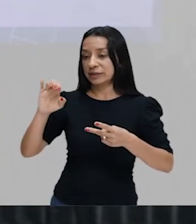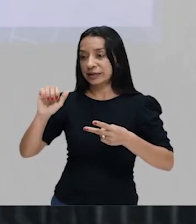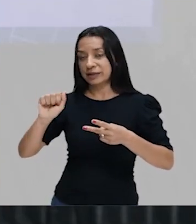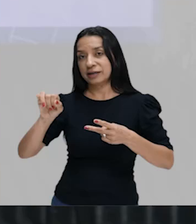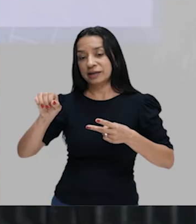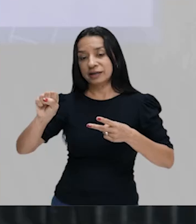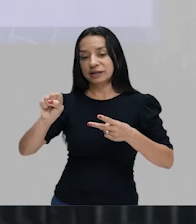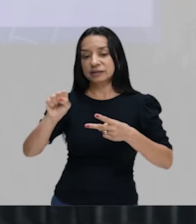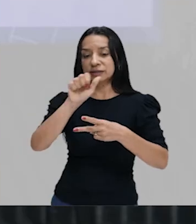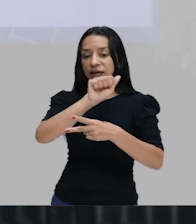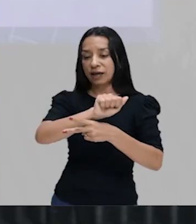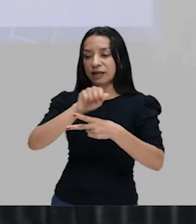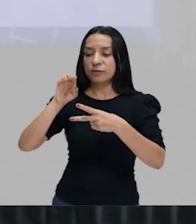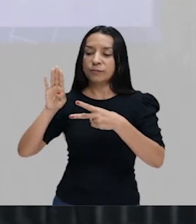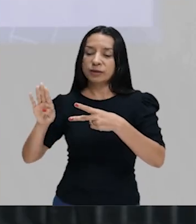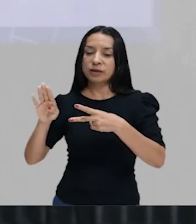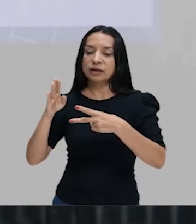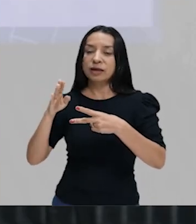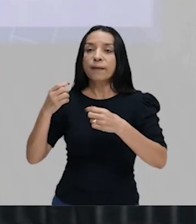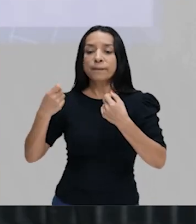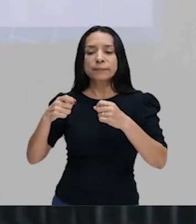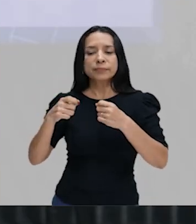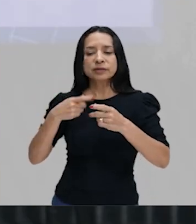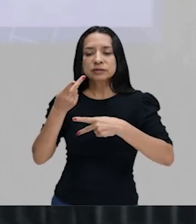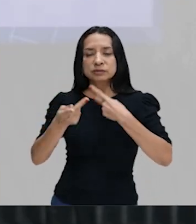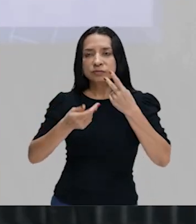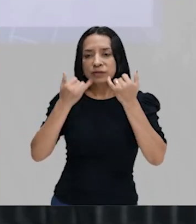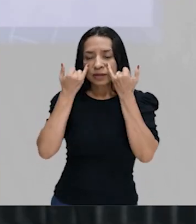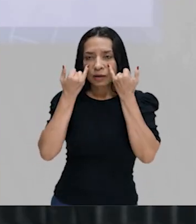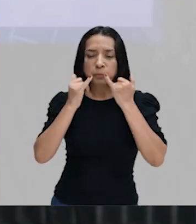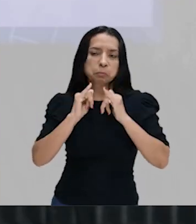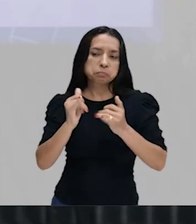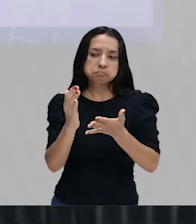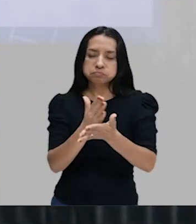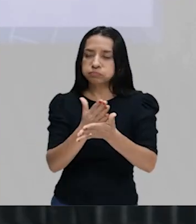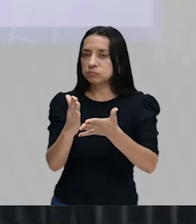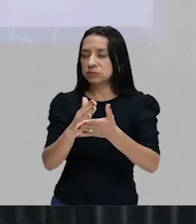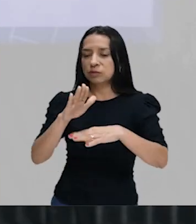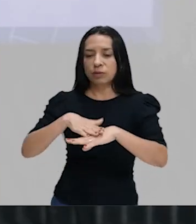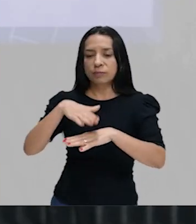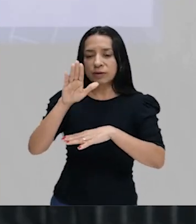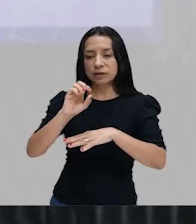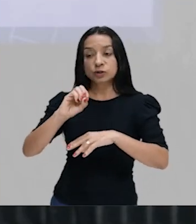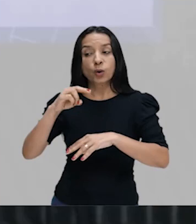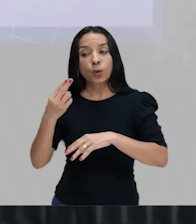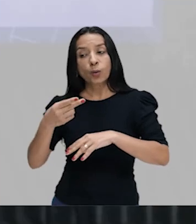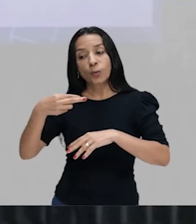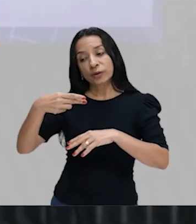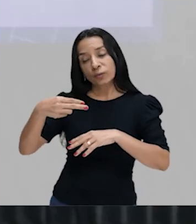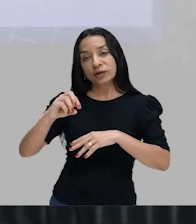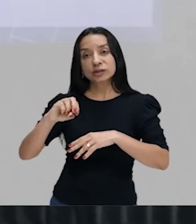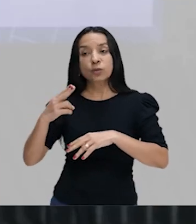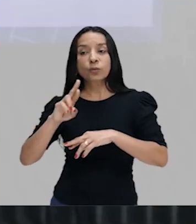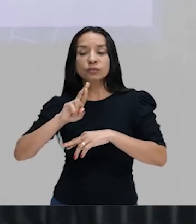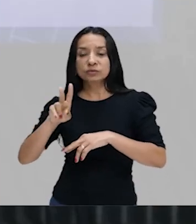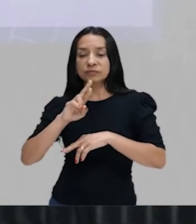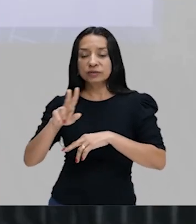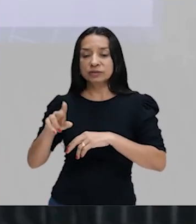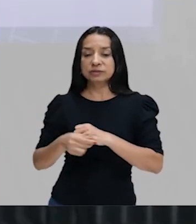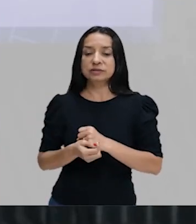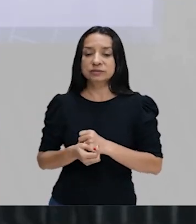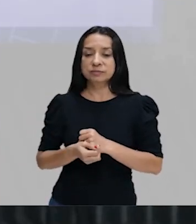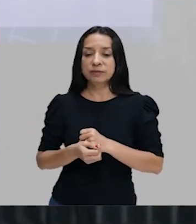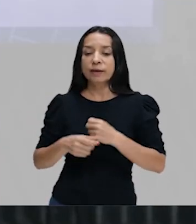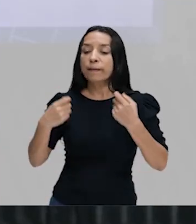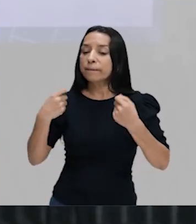B, eu tenho que te dizer alguma informação a mais, ou que eles são iguais ou que eles são diferentes. E no caso deles serem diferentes,